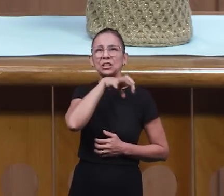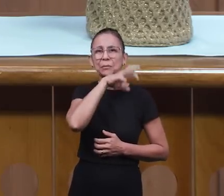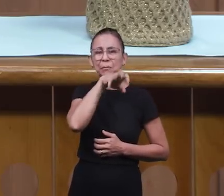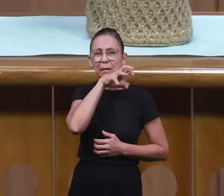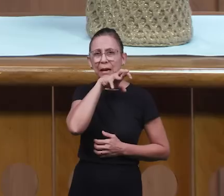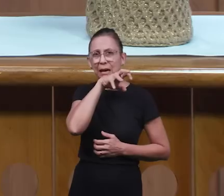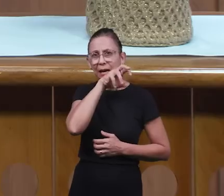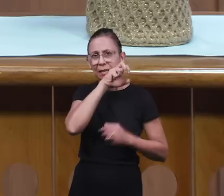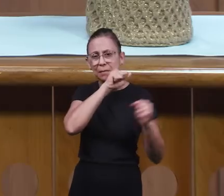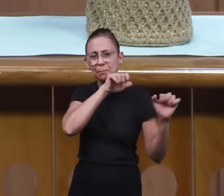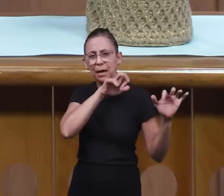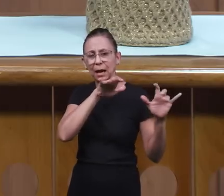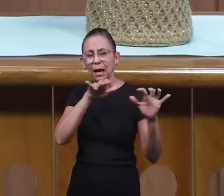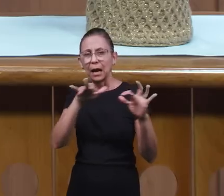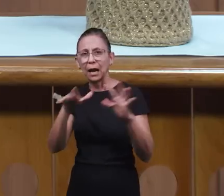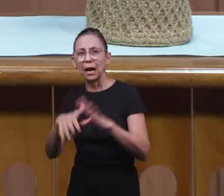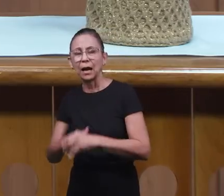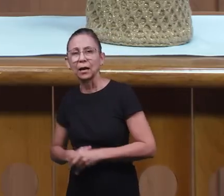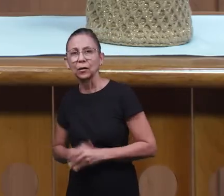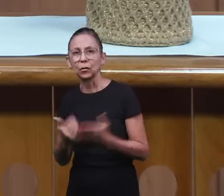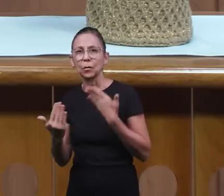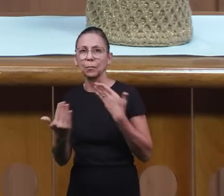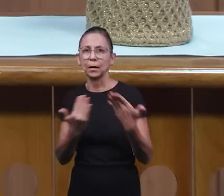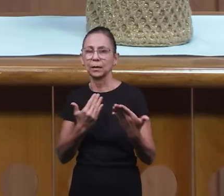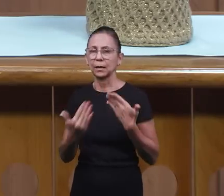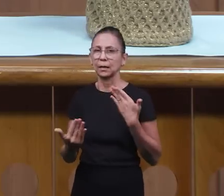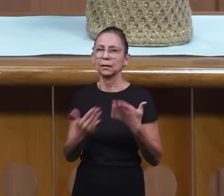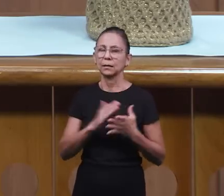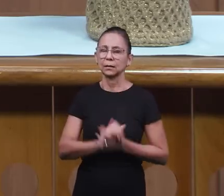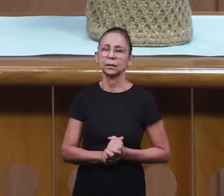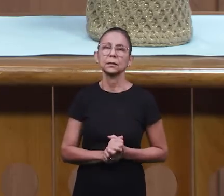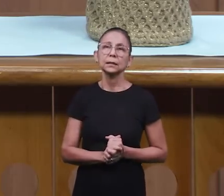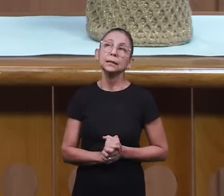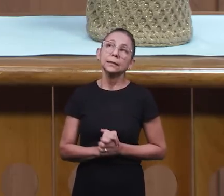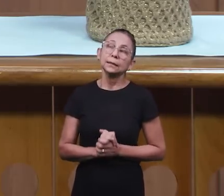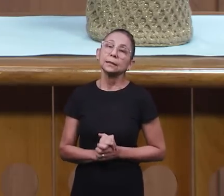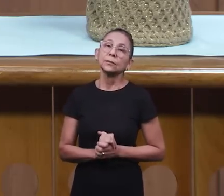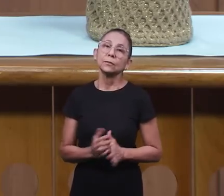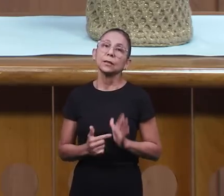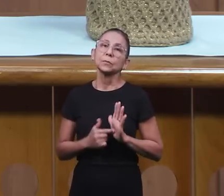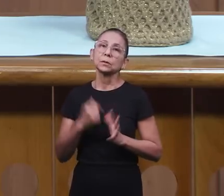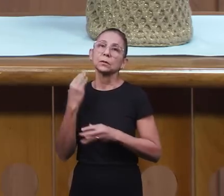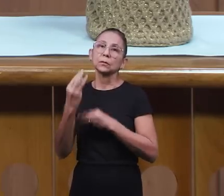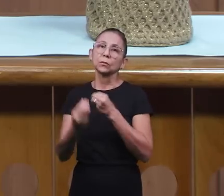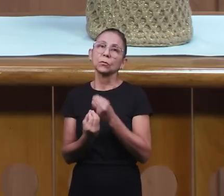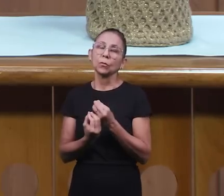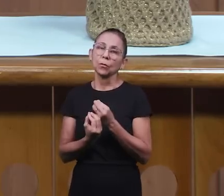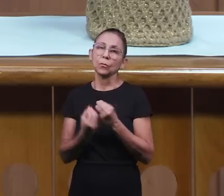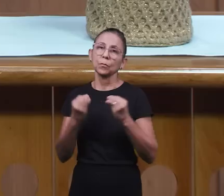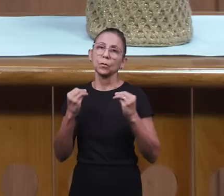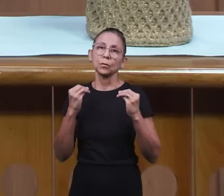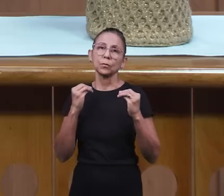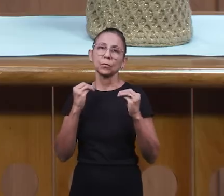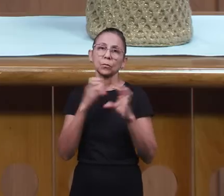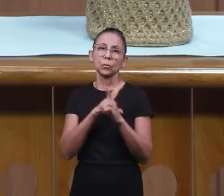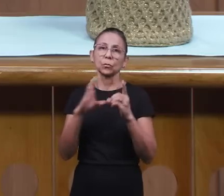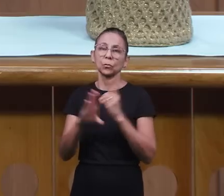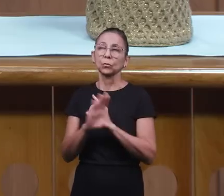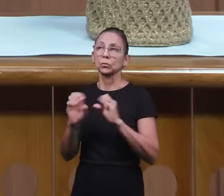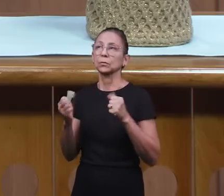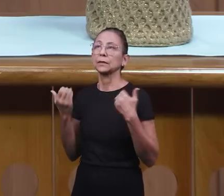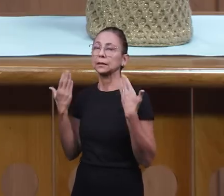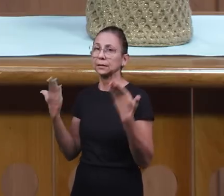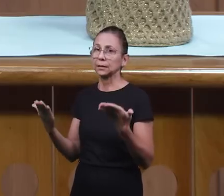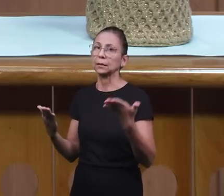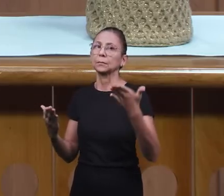Não é o culto comandado pelas grandes massas humanas que vai ditar a forma de se cultuar ao Senhor.